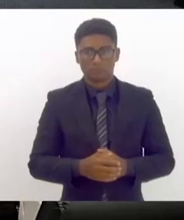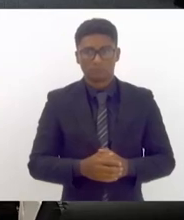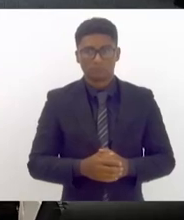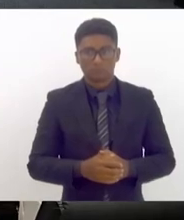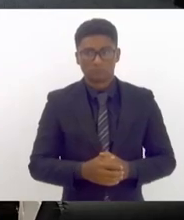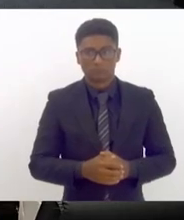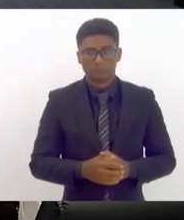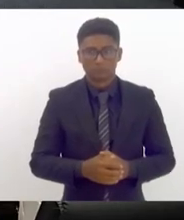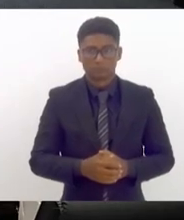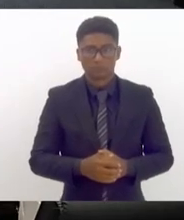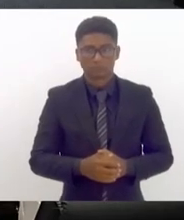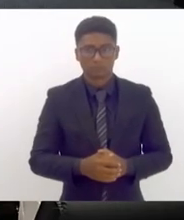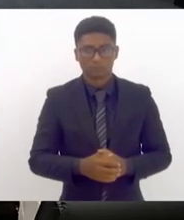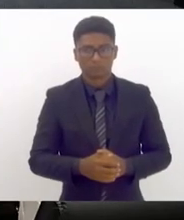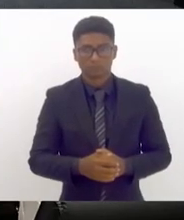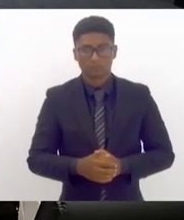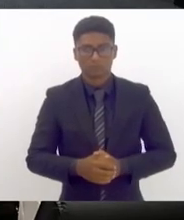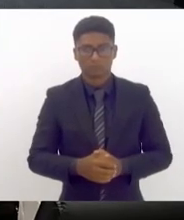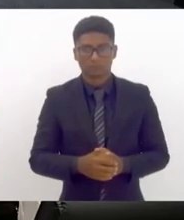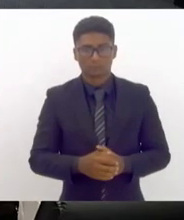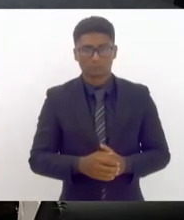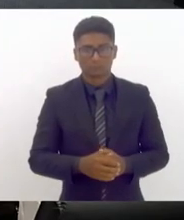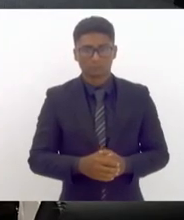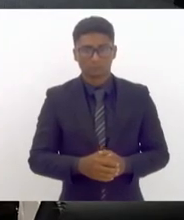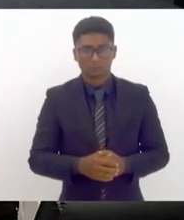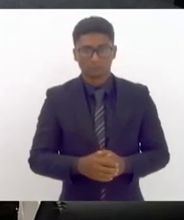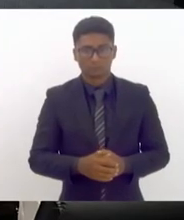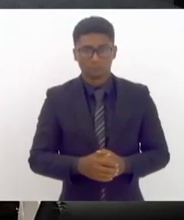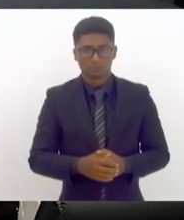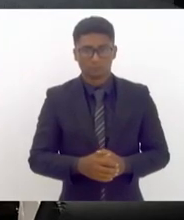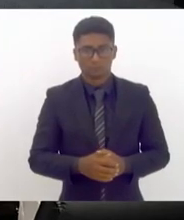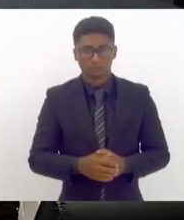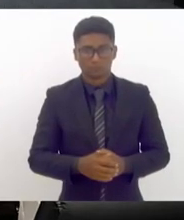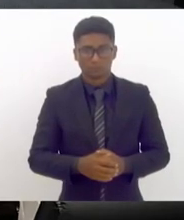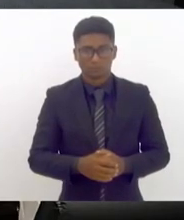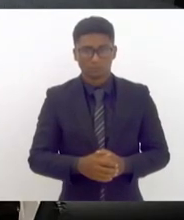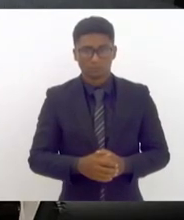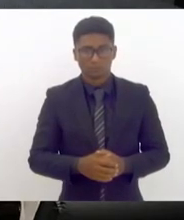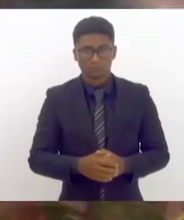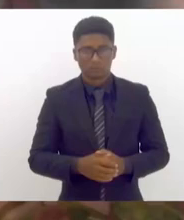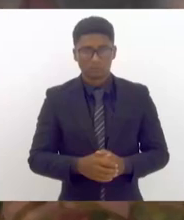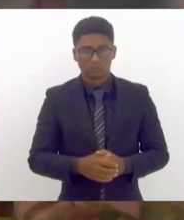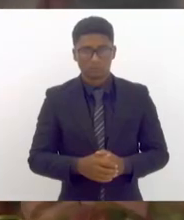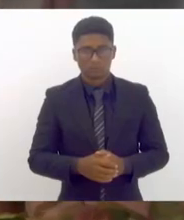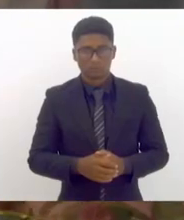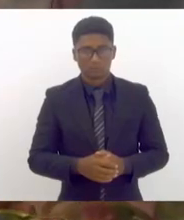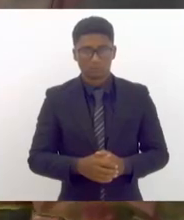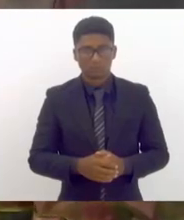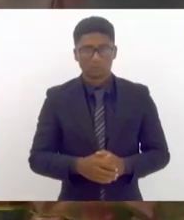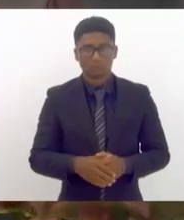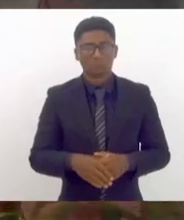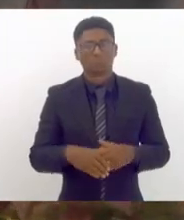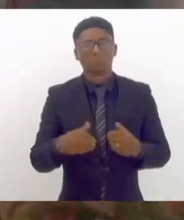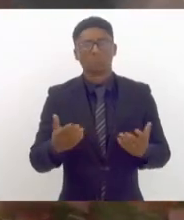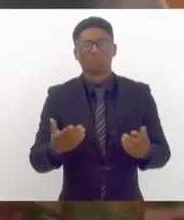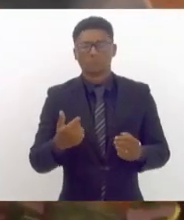Bom, como quiser. Mas olha só, presidente. Eu não vi